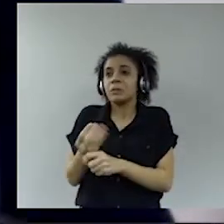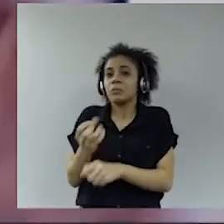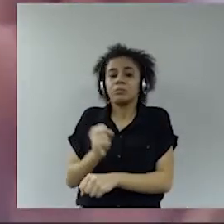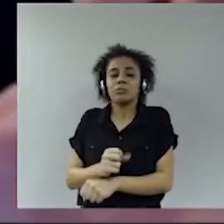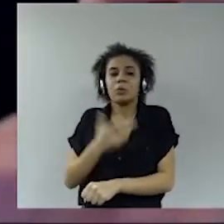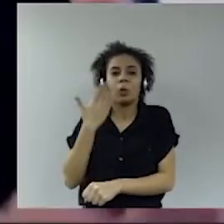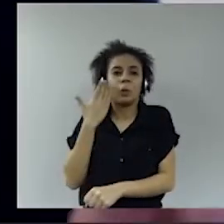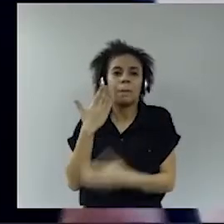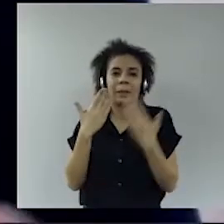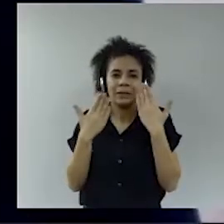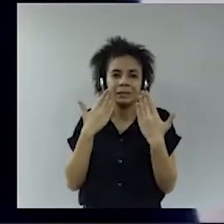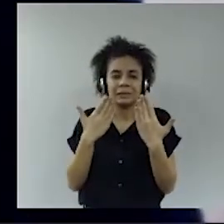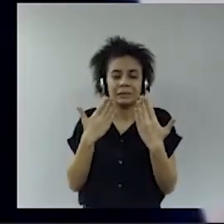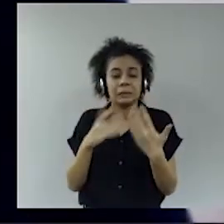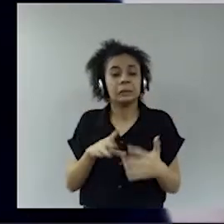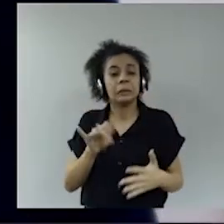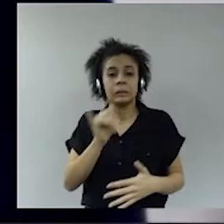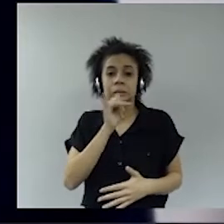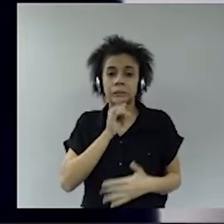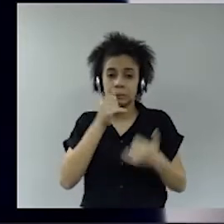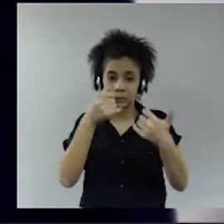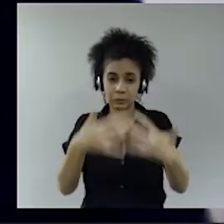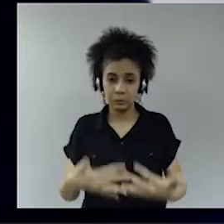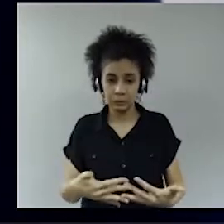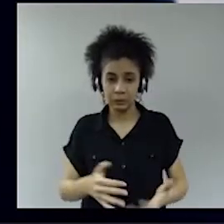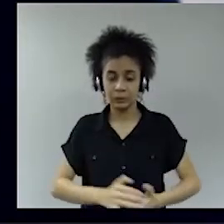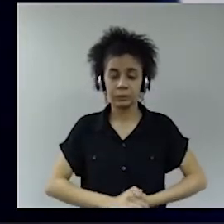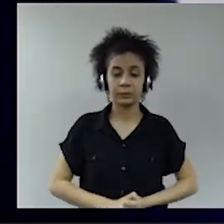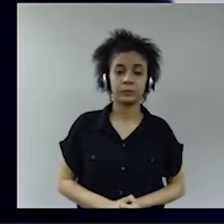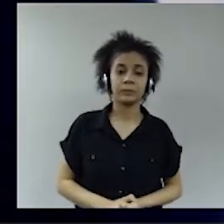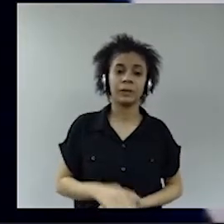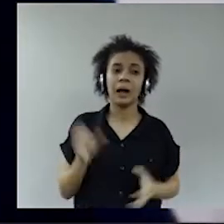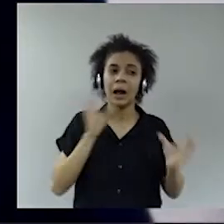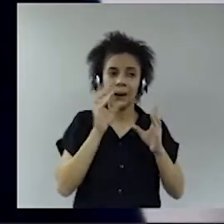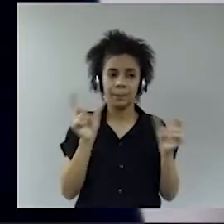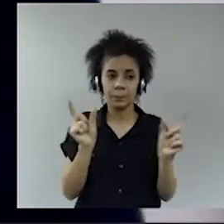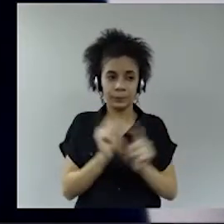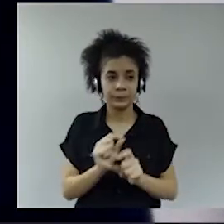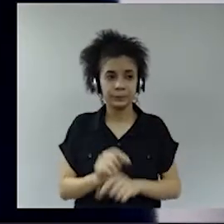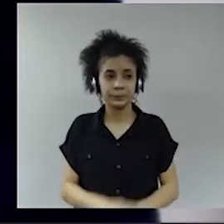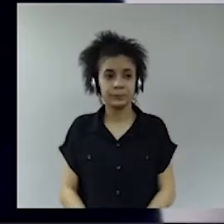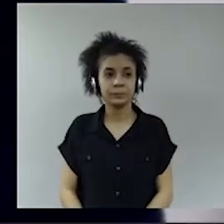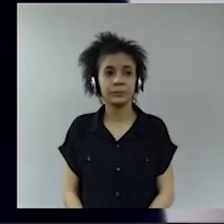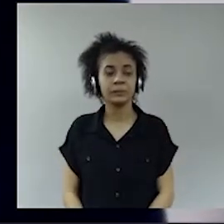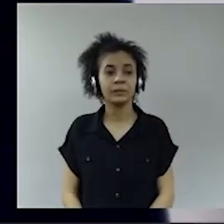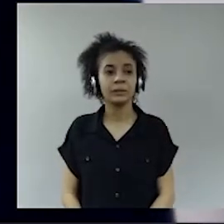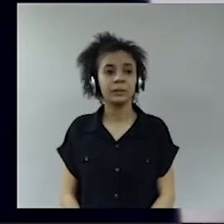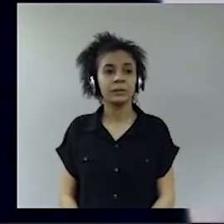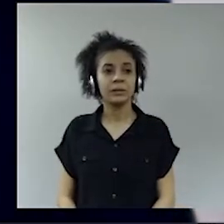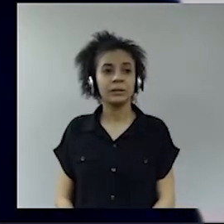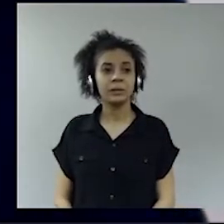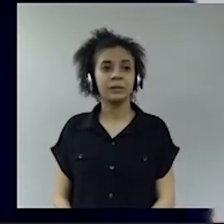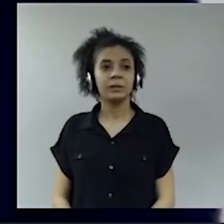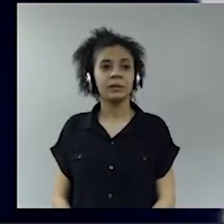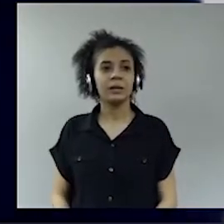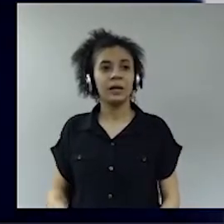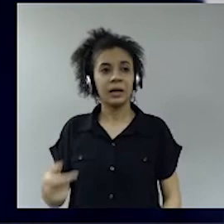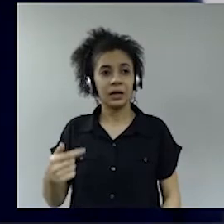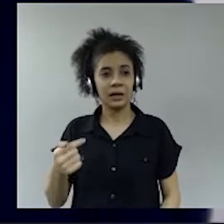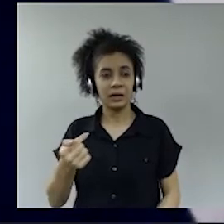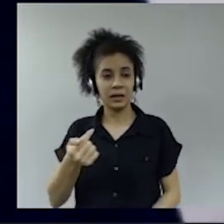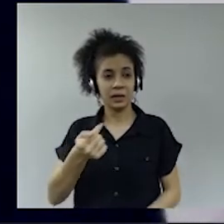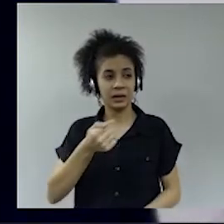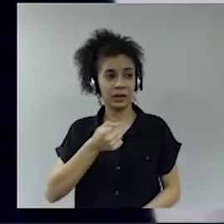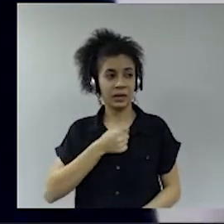Eu vou dar um exemplo, ainda que rapidamente. Fiz uma defesa no Tribunal